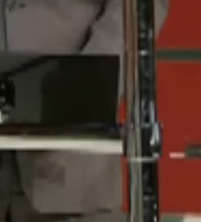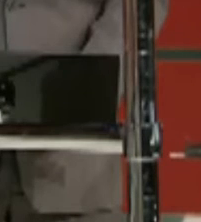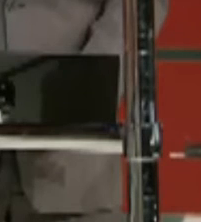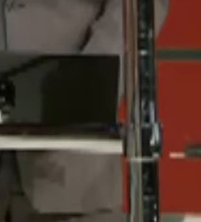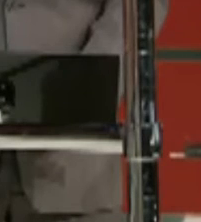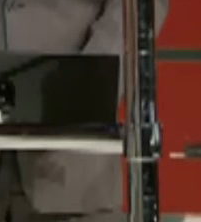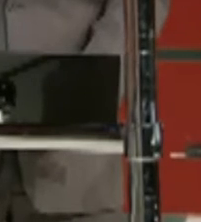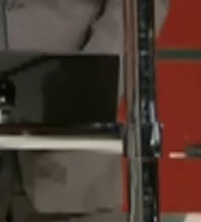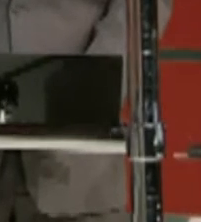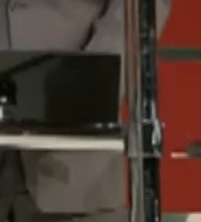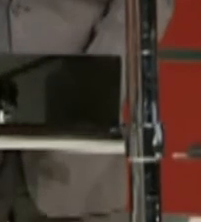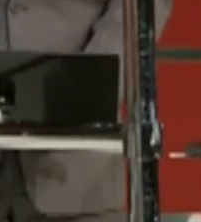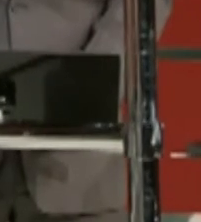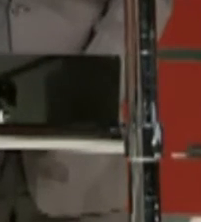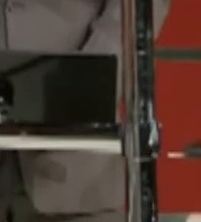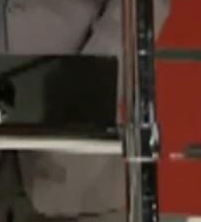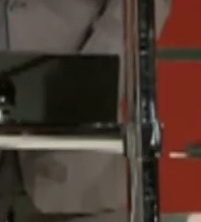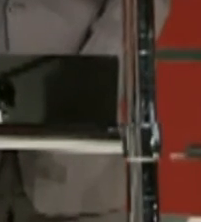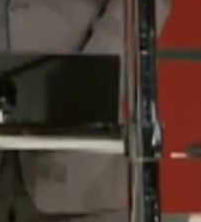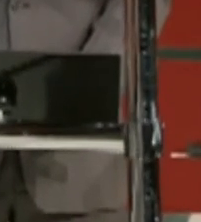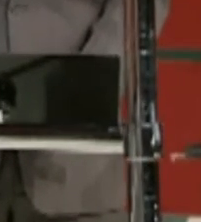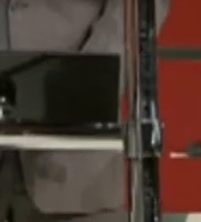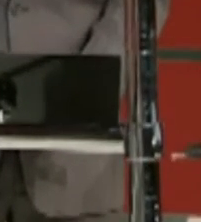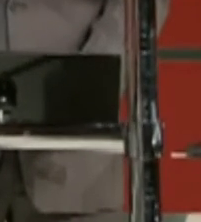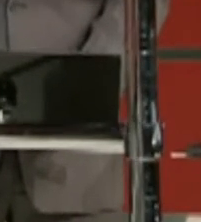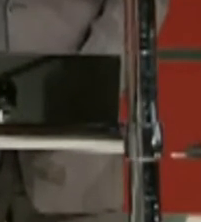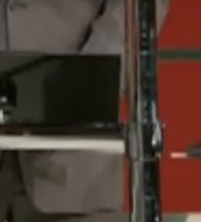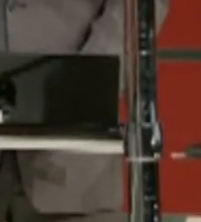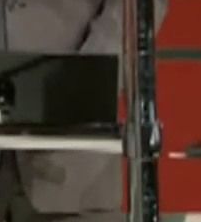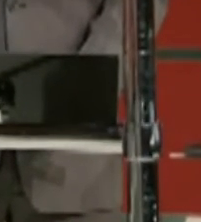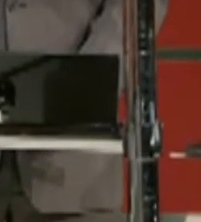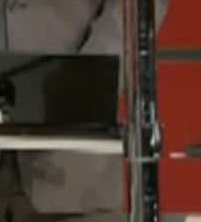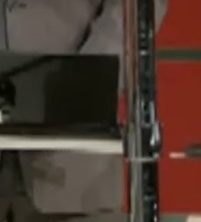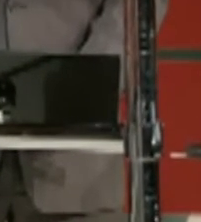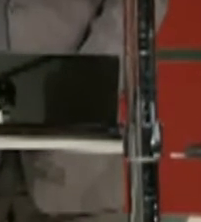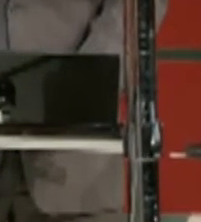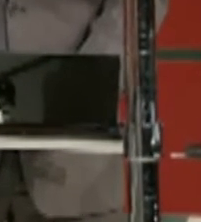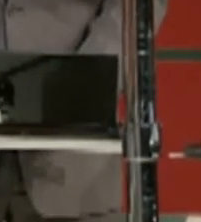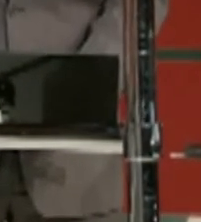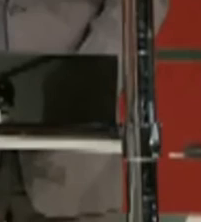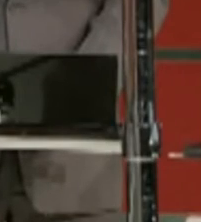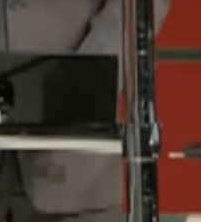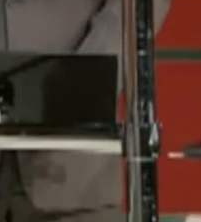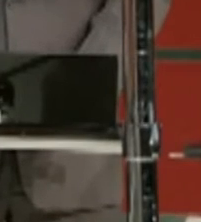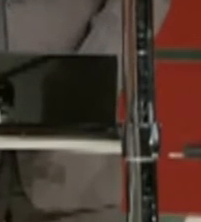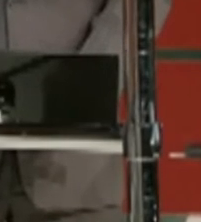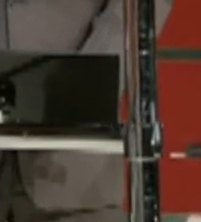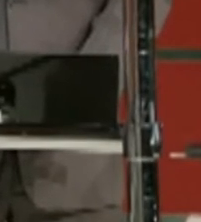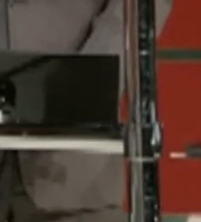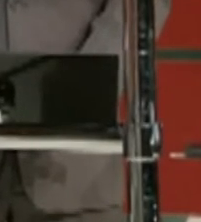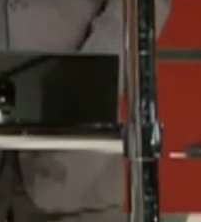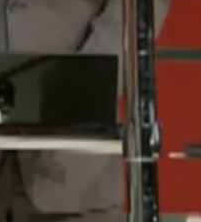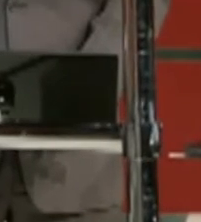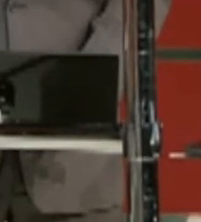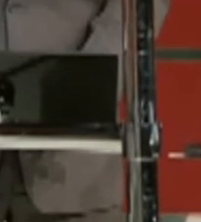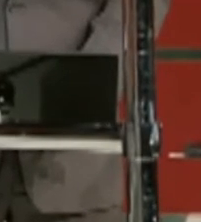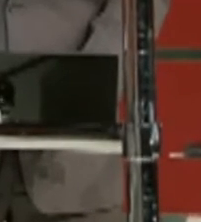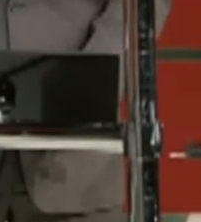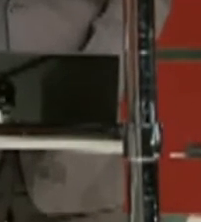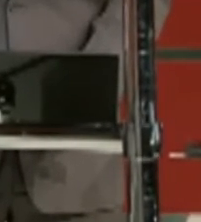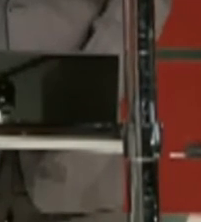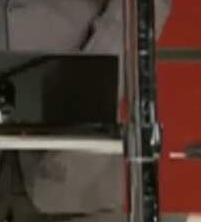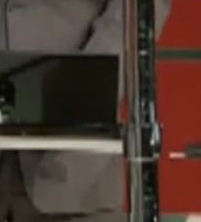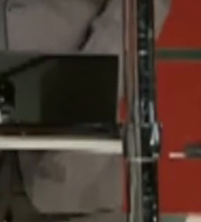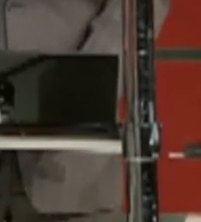a candidatura de Daniel Bordignon, da coligação Esperança Está Presente, foi impugnada pela Justiça. Os mais de